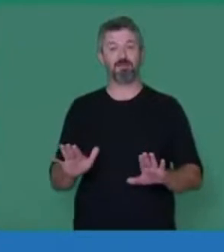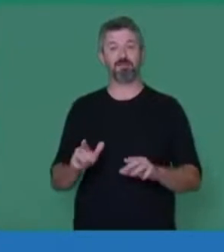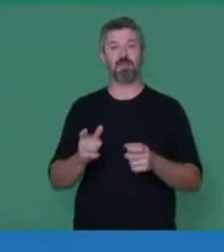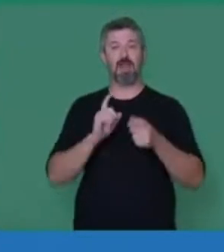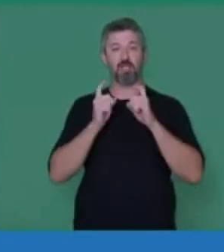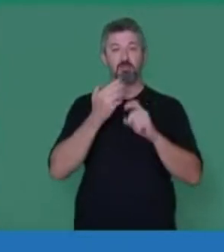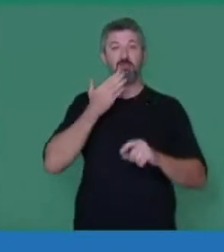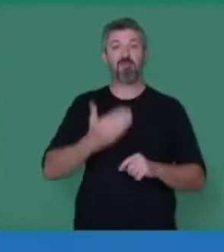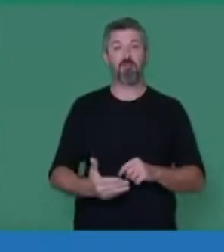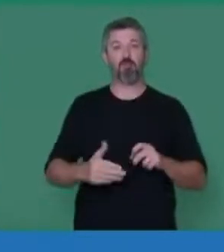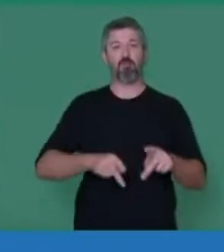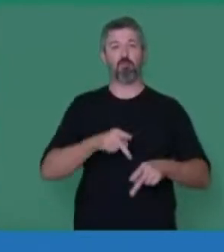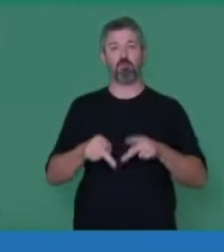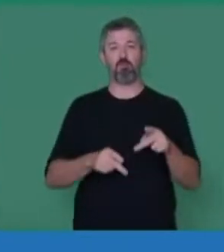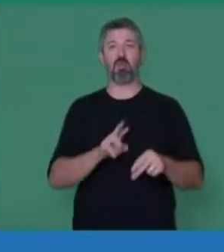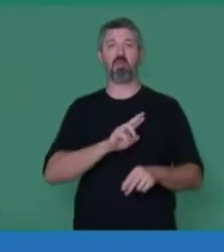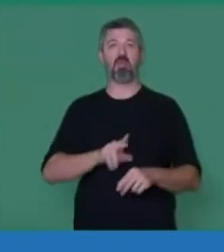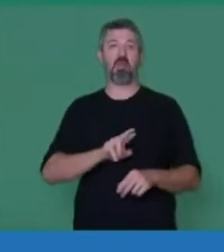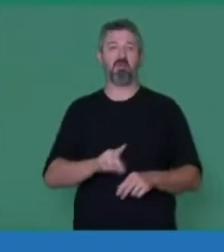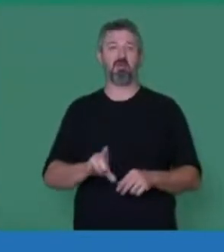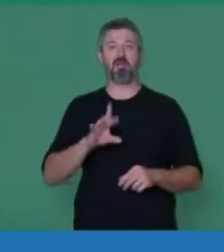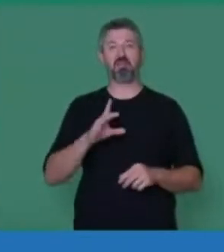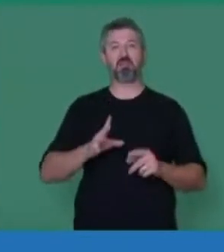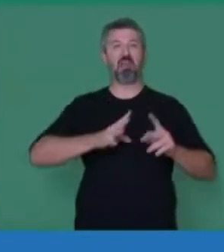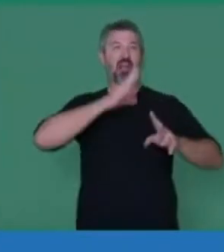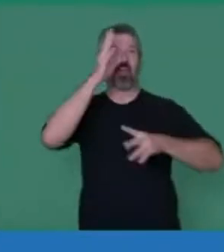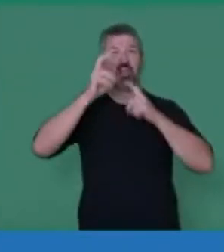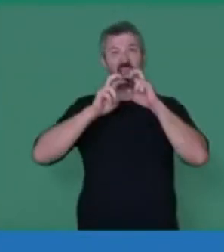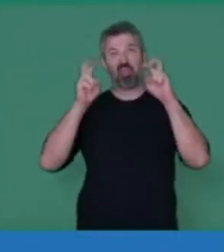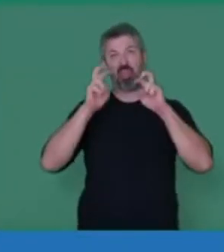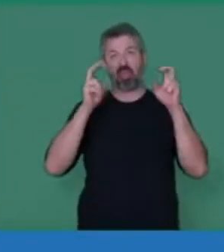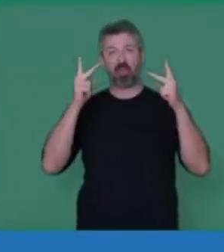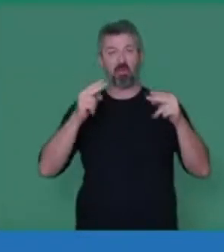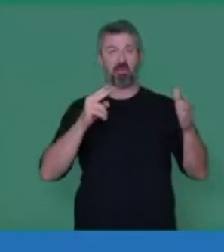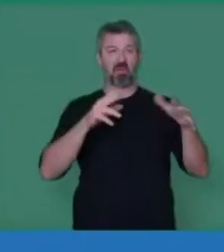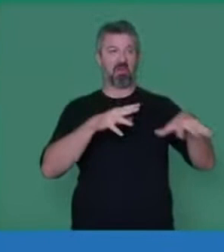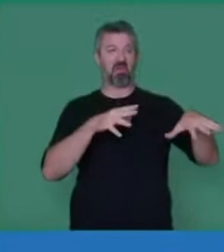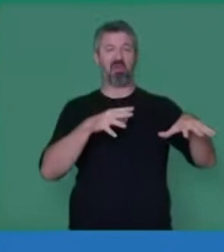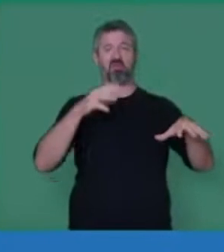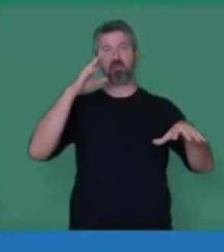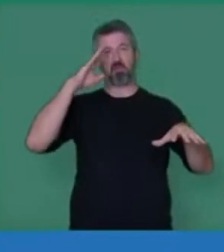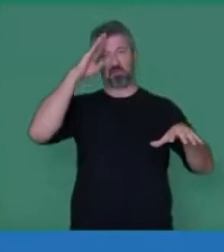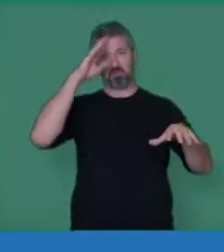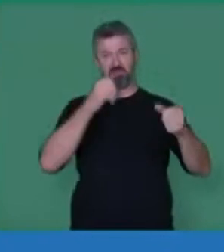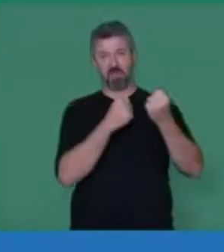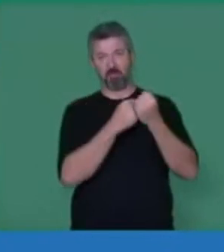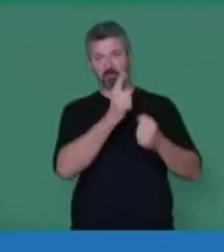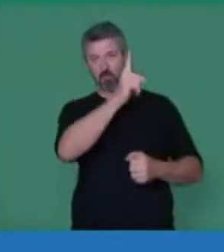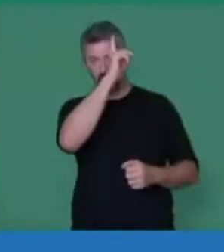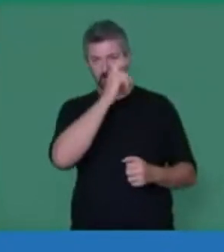para o povo, não fica só com bravatas como essa turma do Bolsonaro.